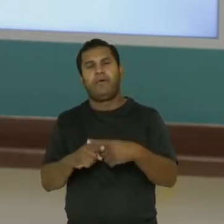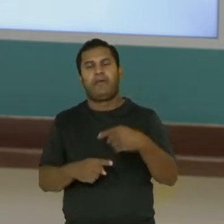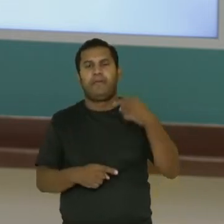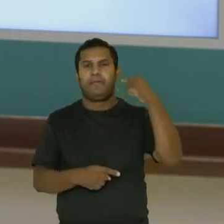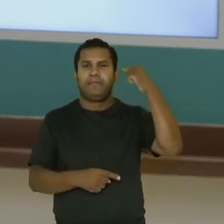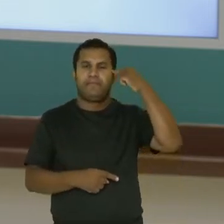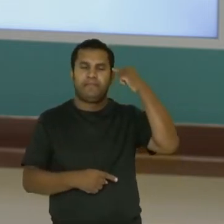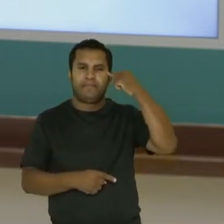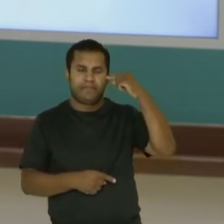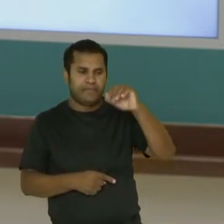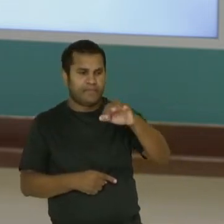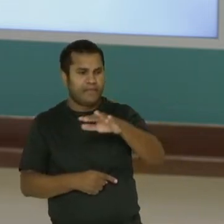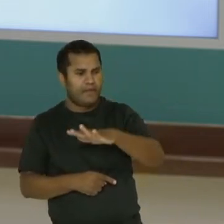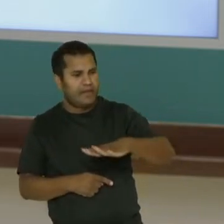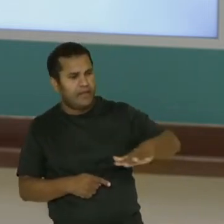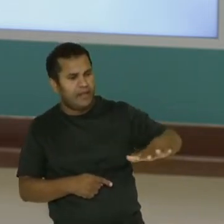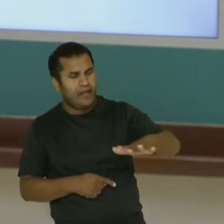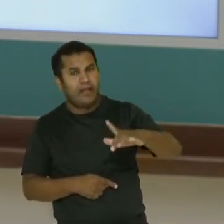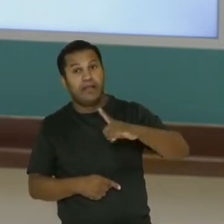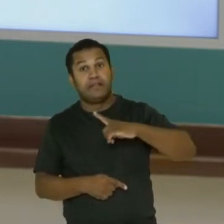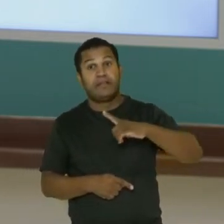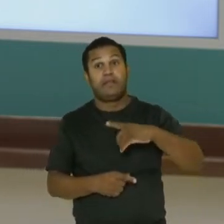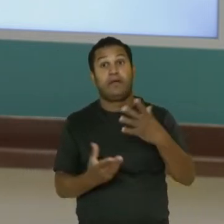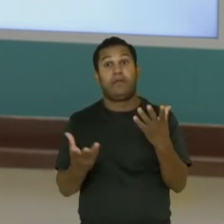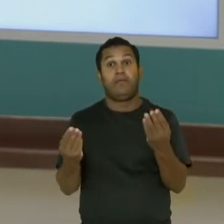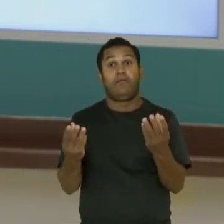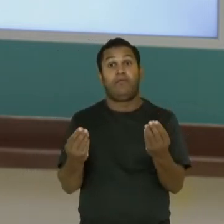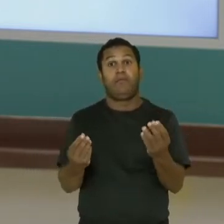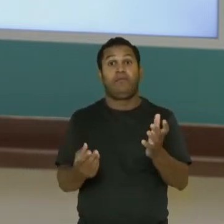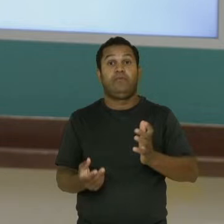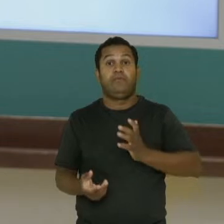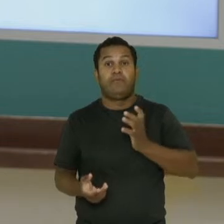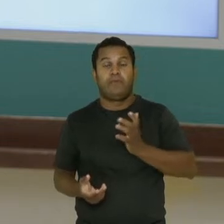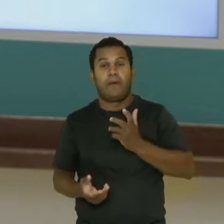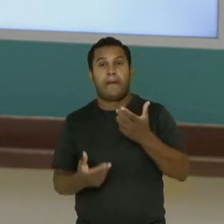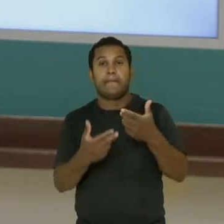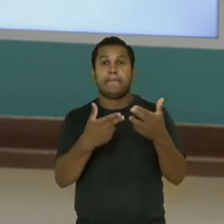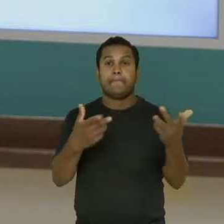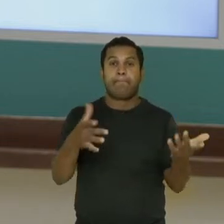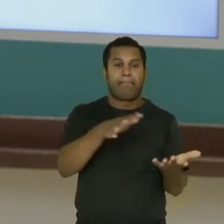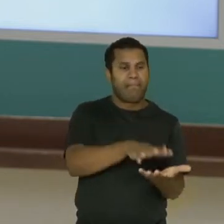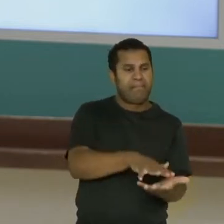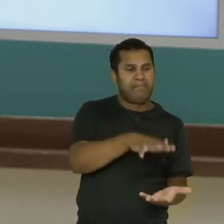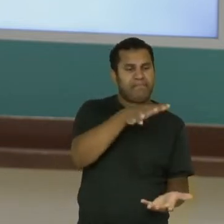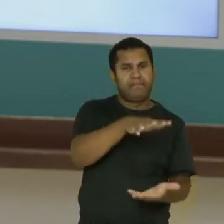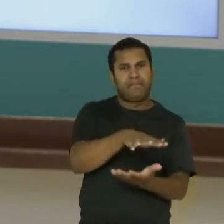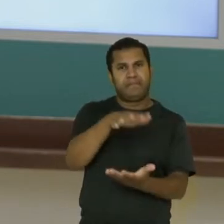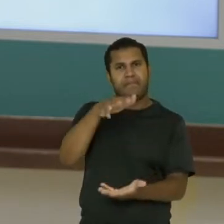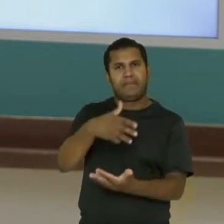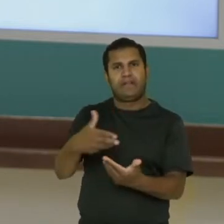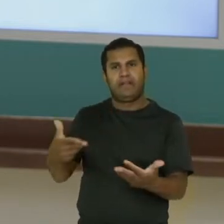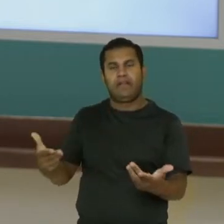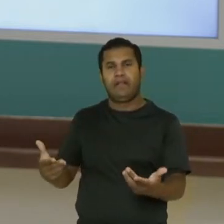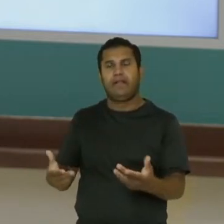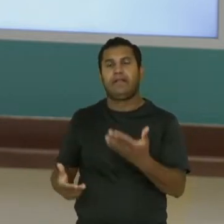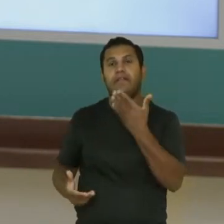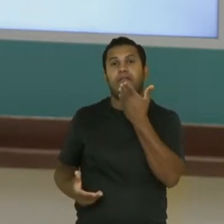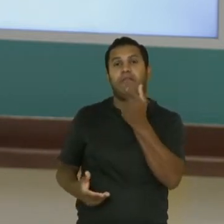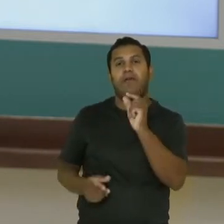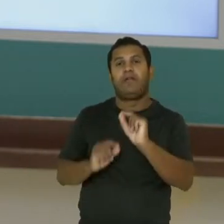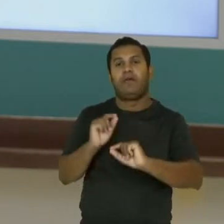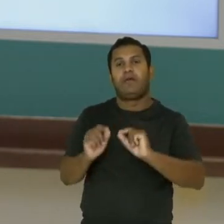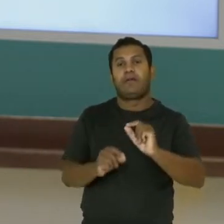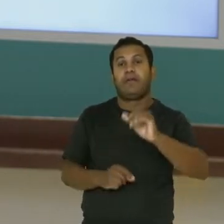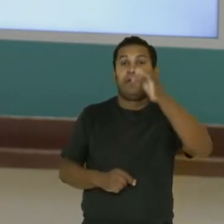de recursos, e para administrar melhor, para cuidar, para evitar que outros países invadissem essas terras, então